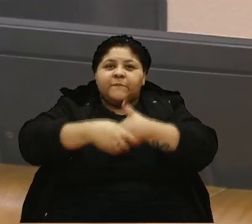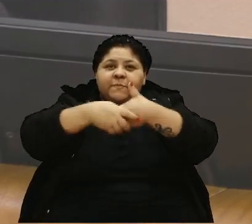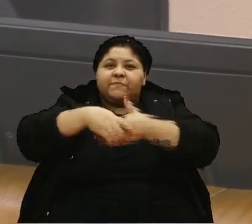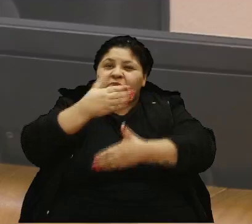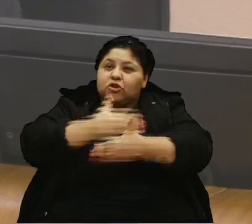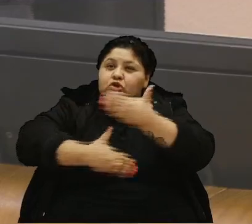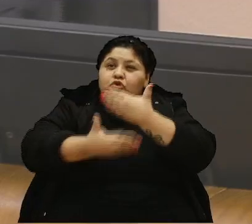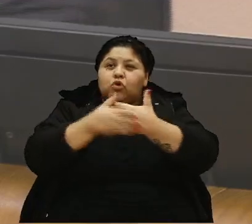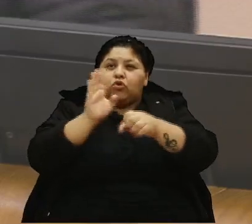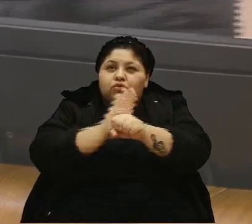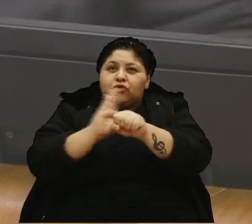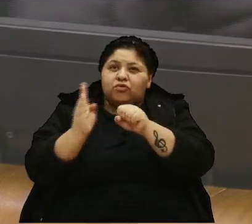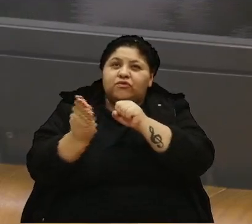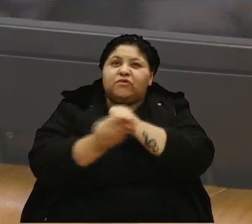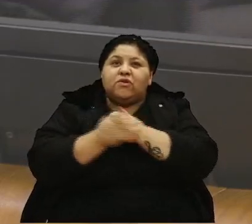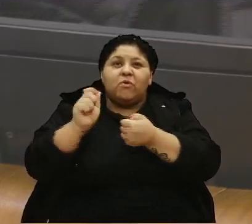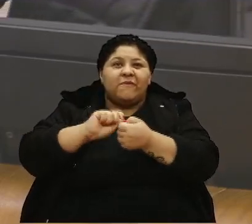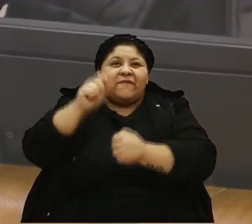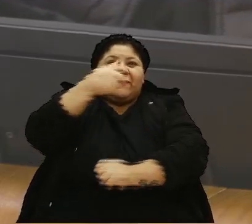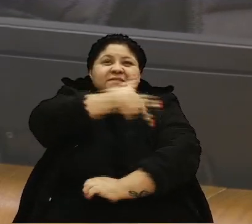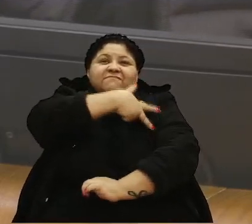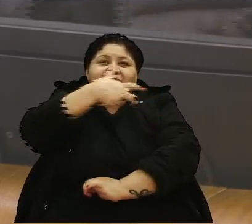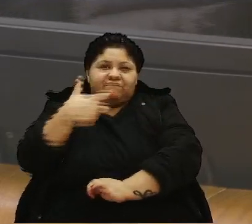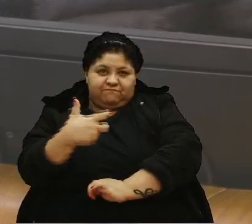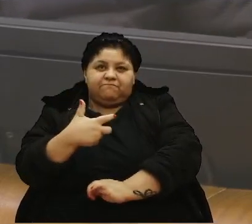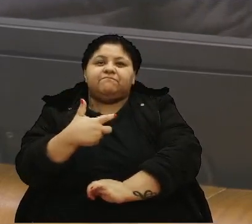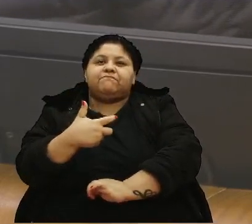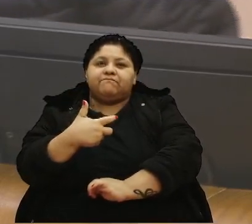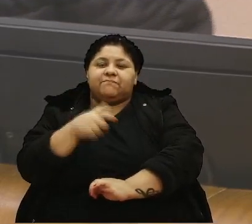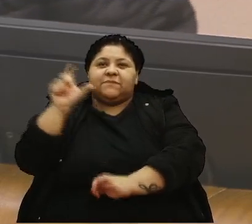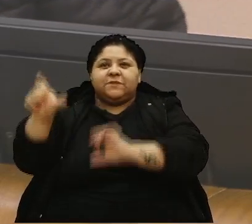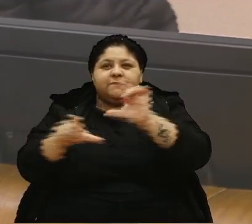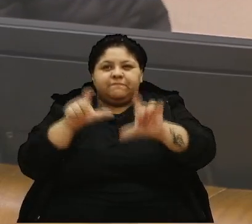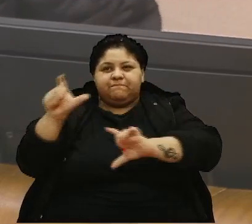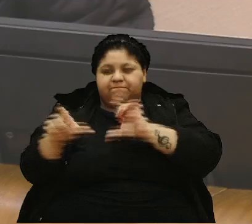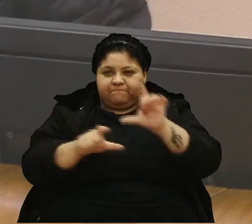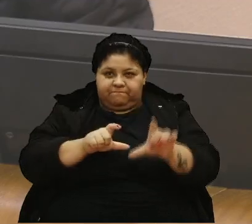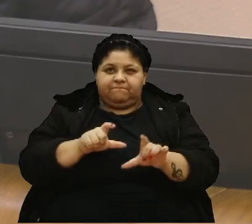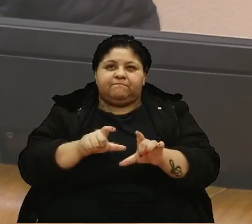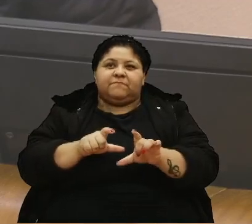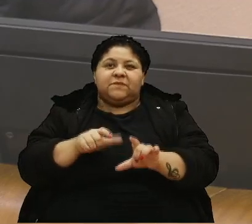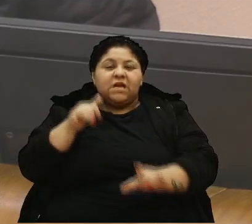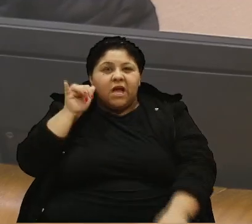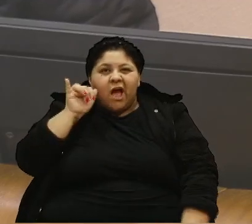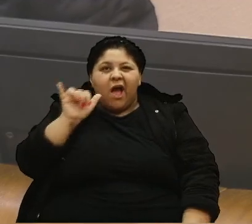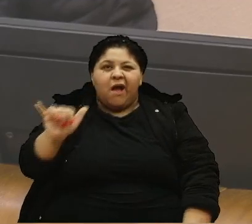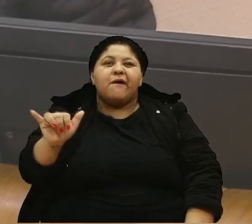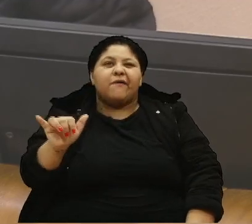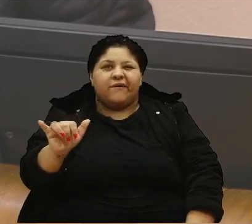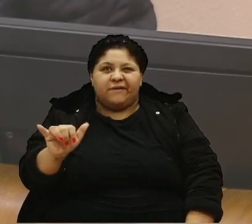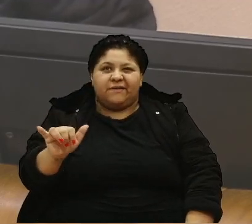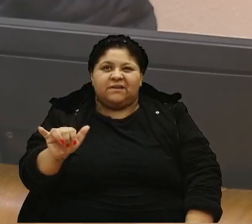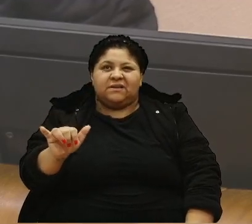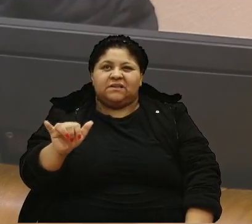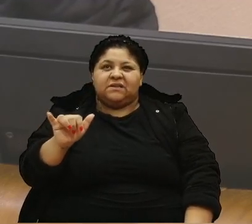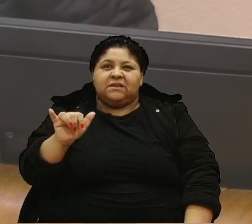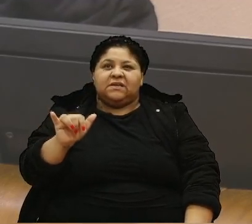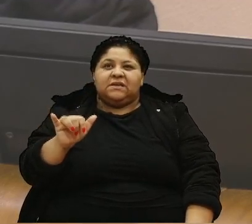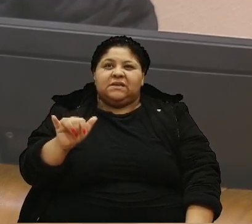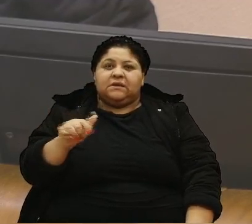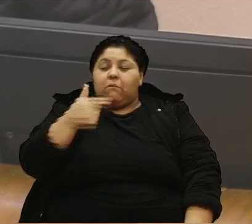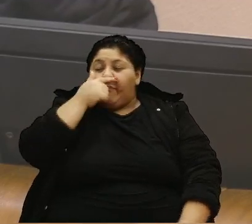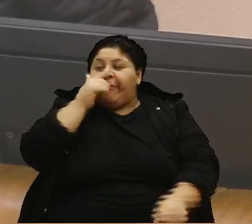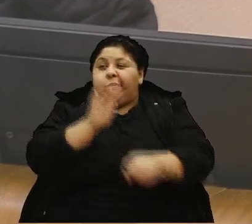os bairros, né, para fazer a vacinação das pessoas aí para evitar essa sobrecarga na saúde